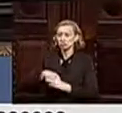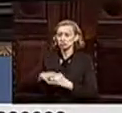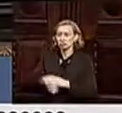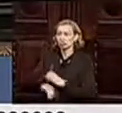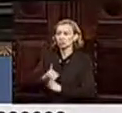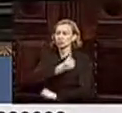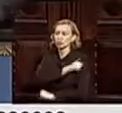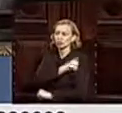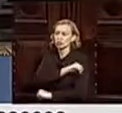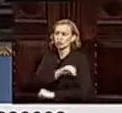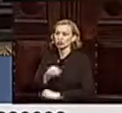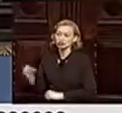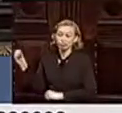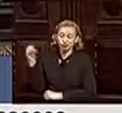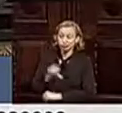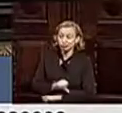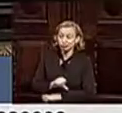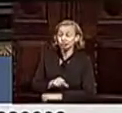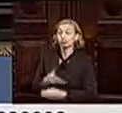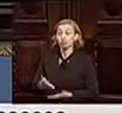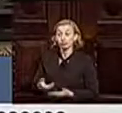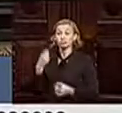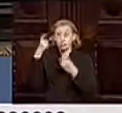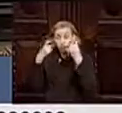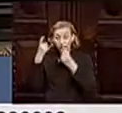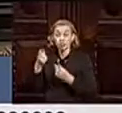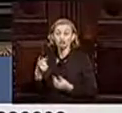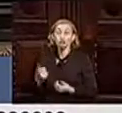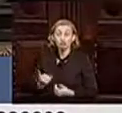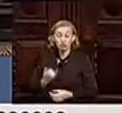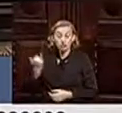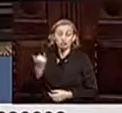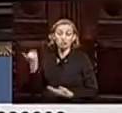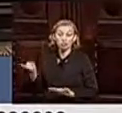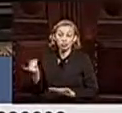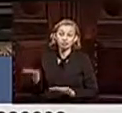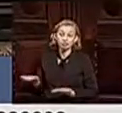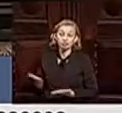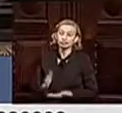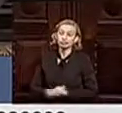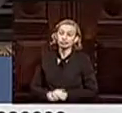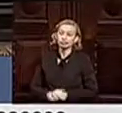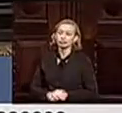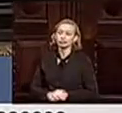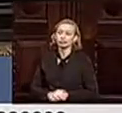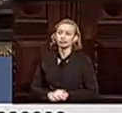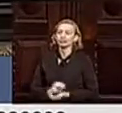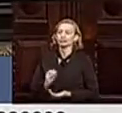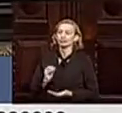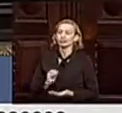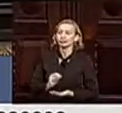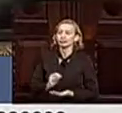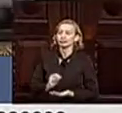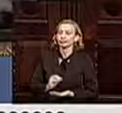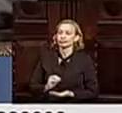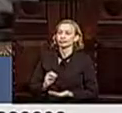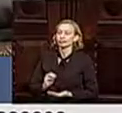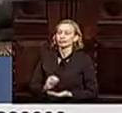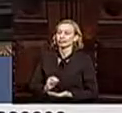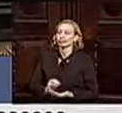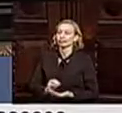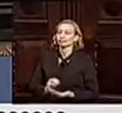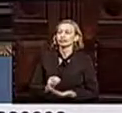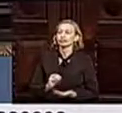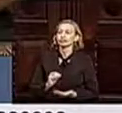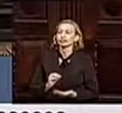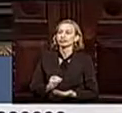à história e à literatura de matriz africanas. E, no entanto, desqualifica a pauta, as lutas, a história do movimento negro no Brasil,